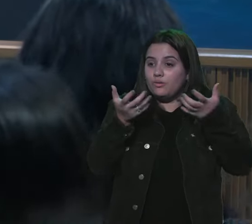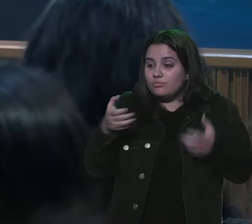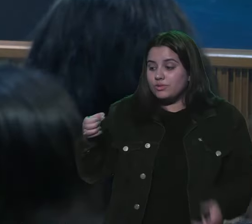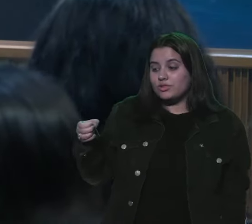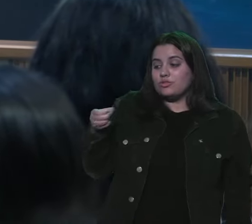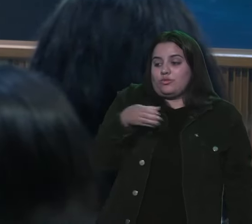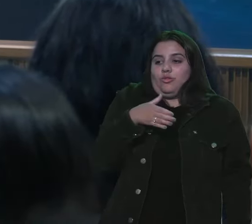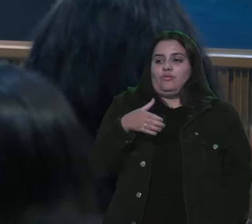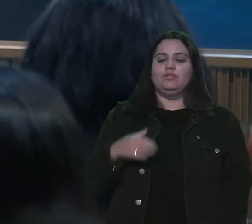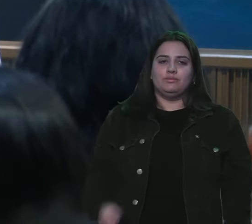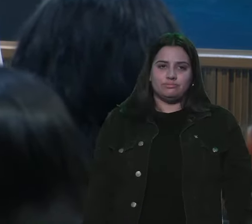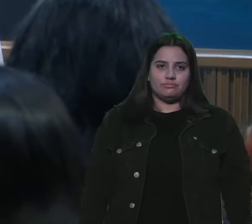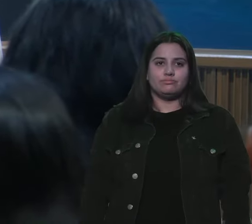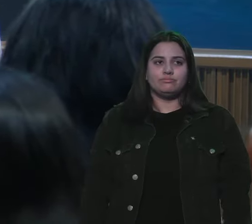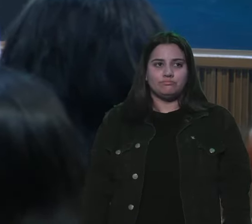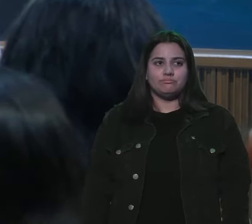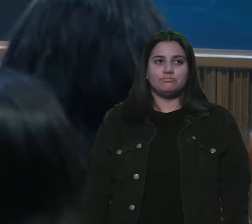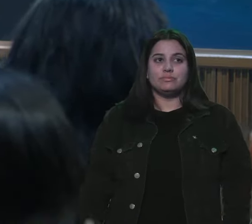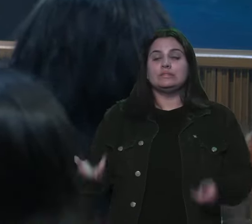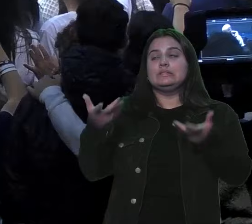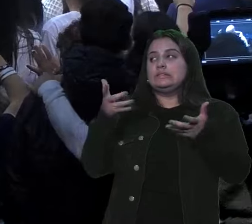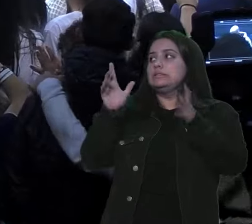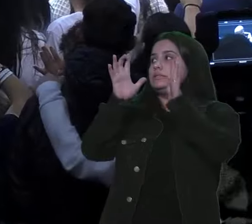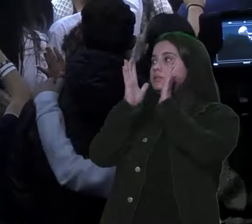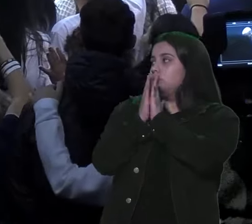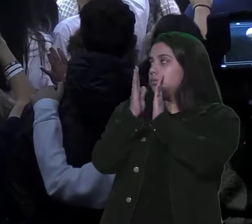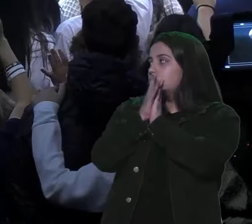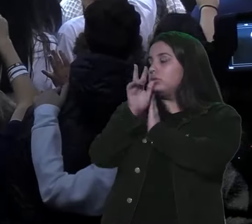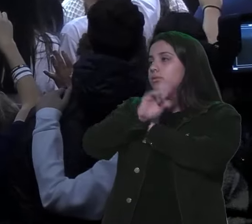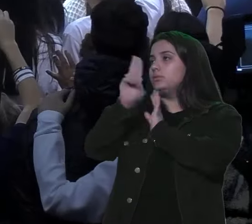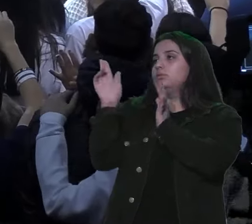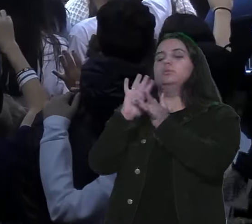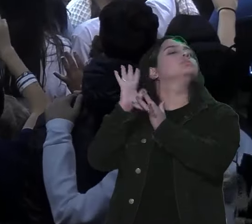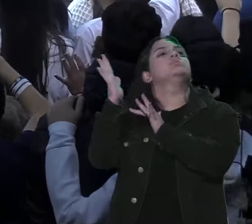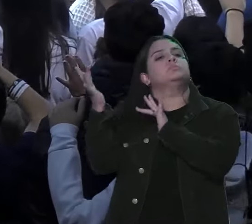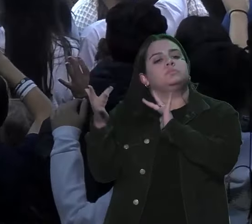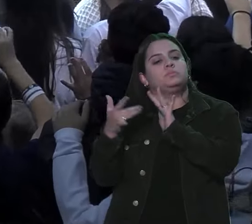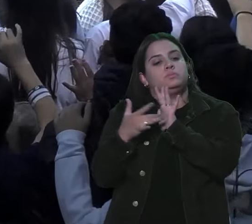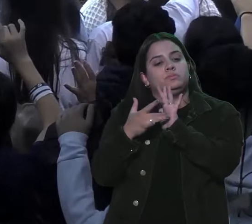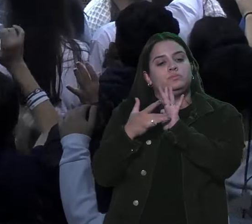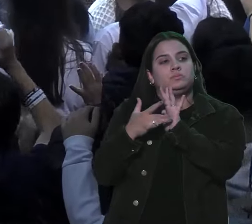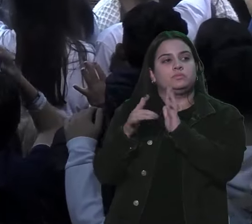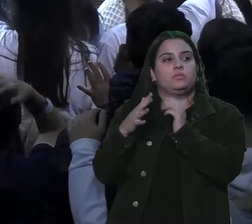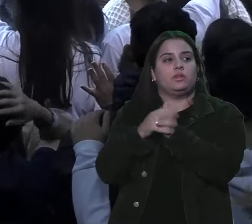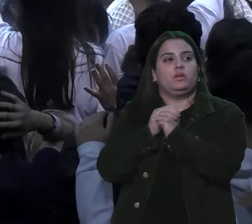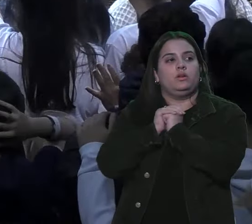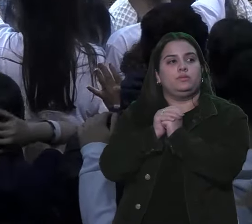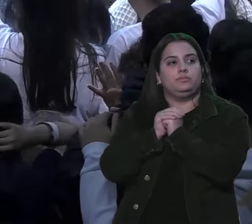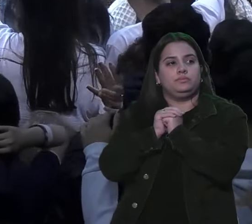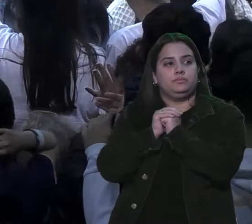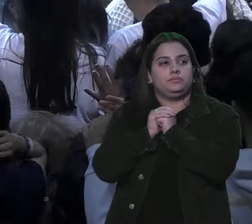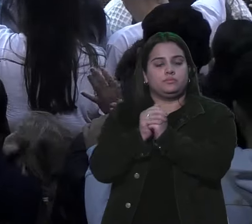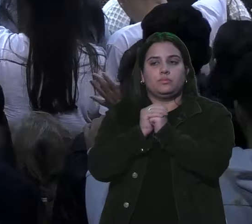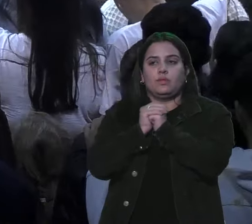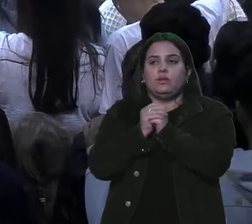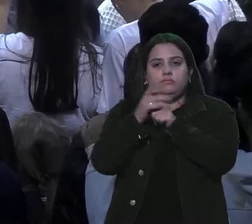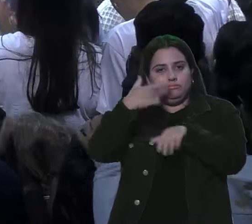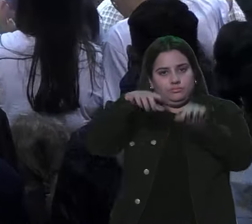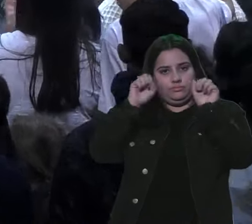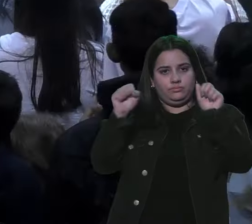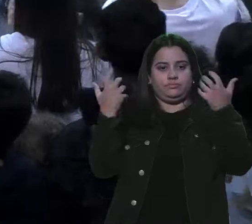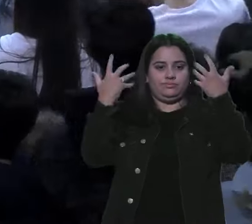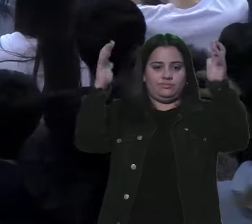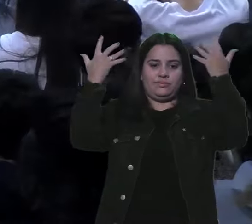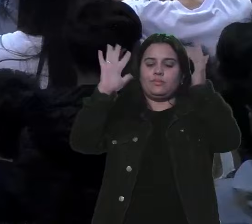nova pessoa. É assim que eu oro no nome de Jesus. Amém e amém. Você pode